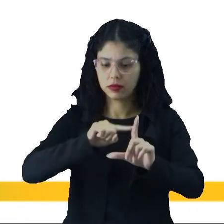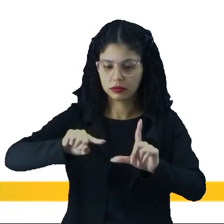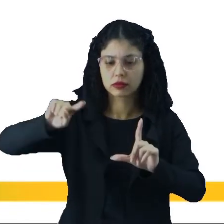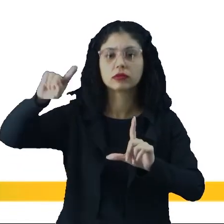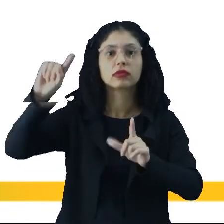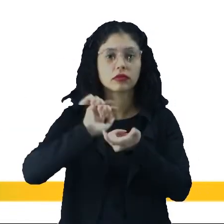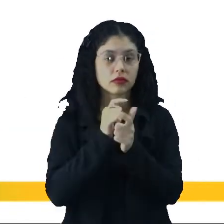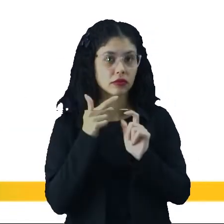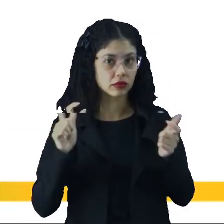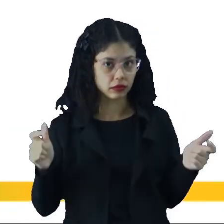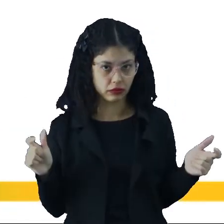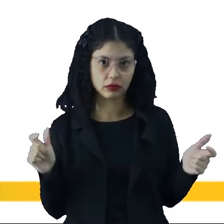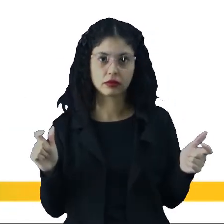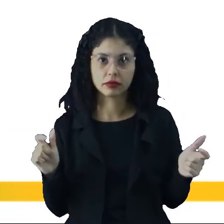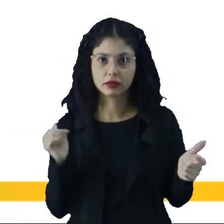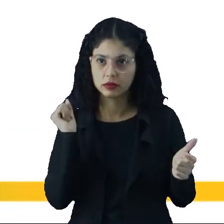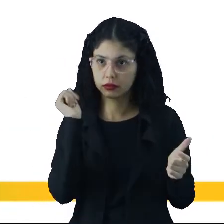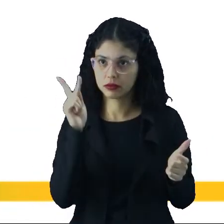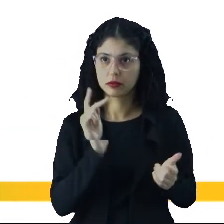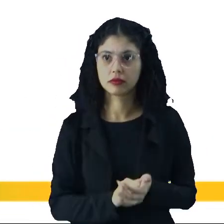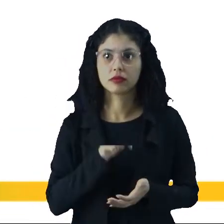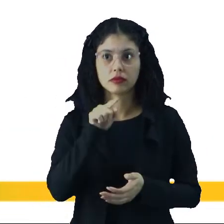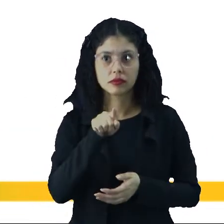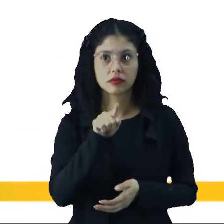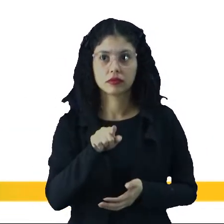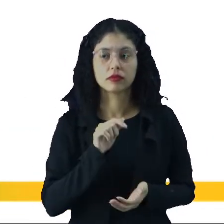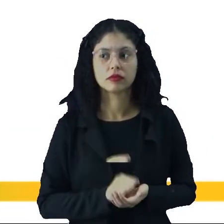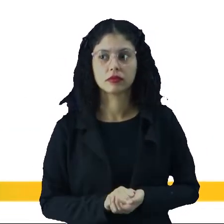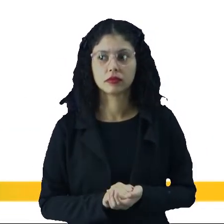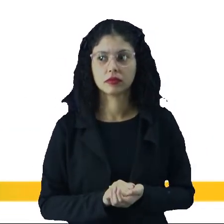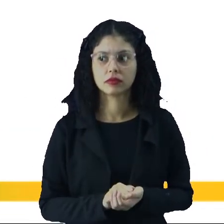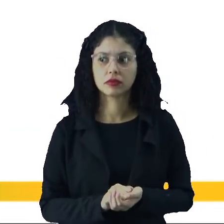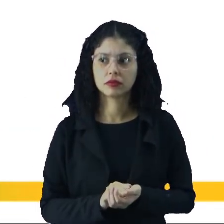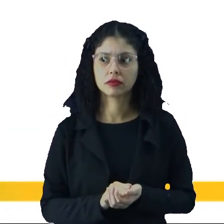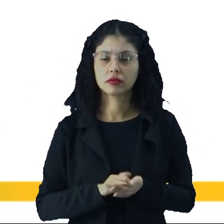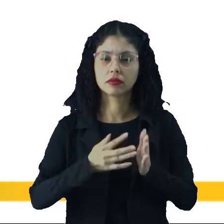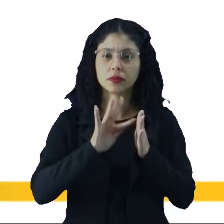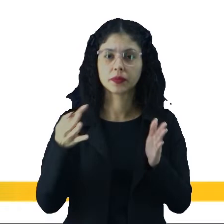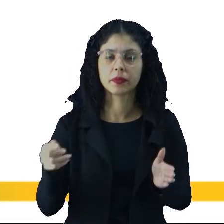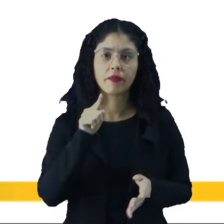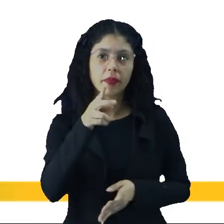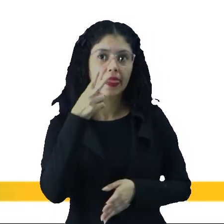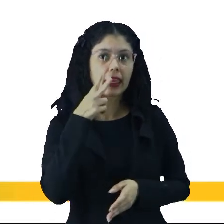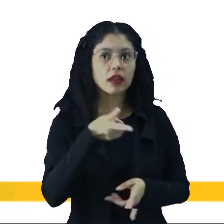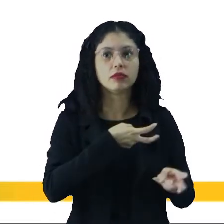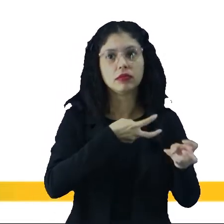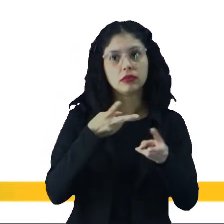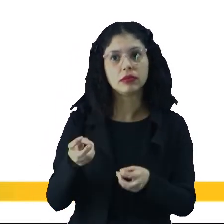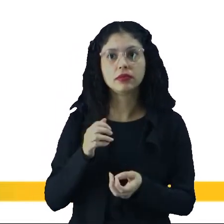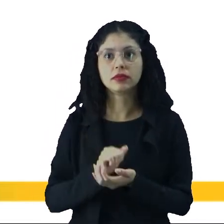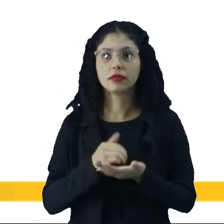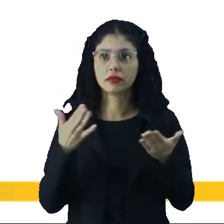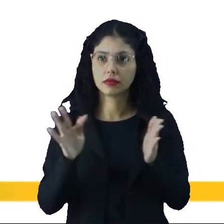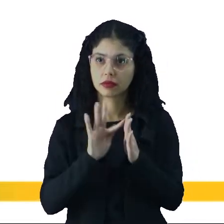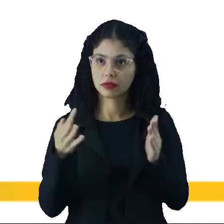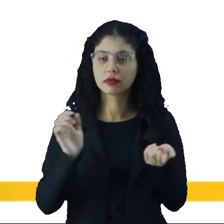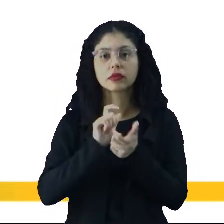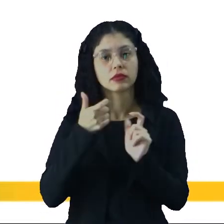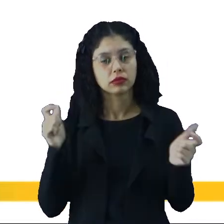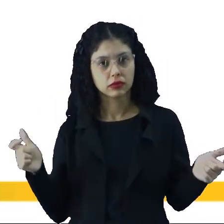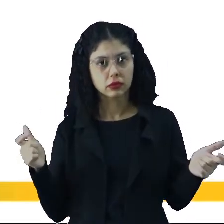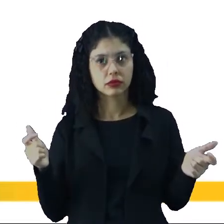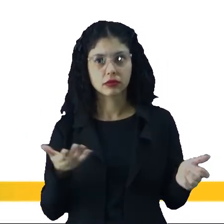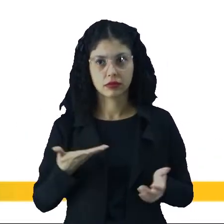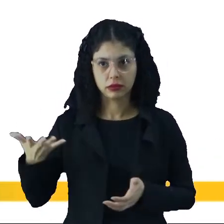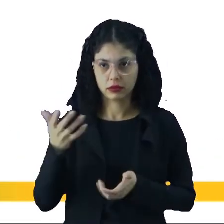função crescente, tá? Essa é a forma de você observar. Então, uma função